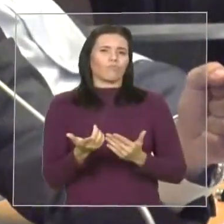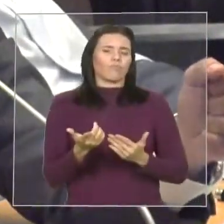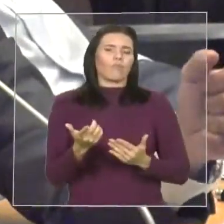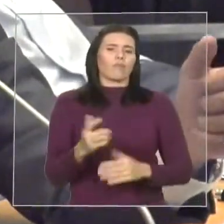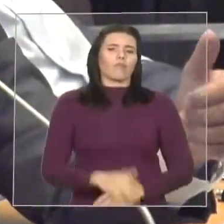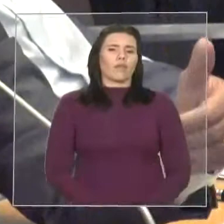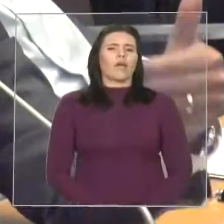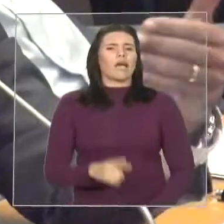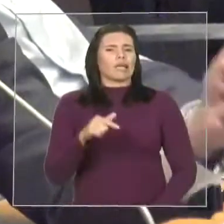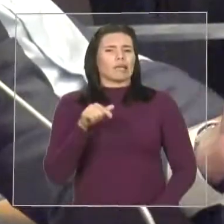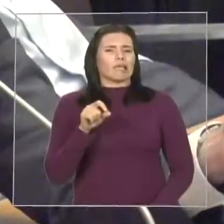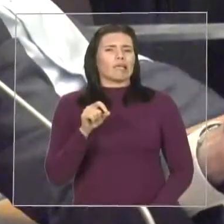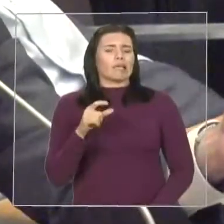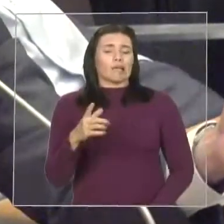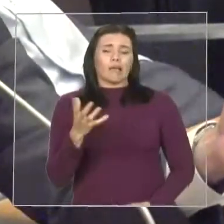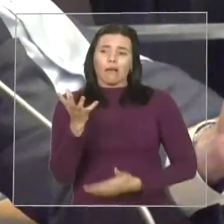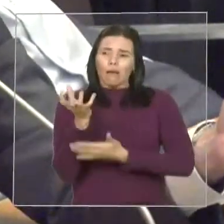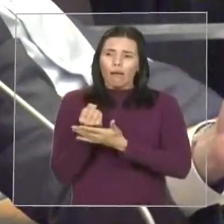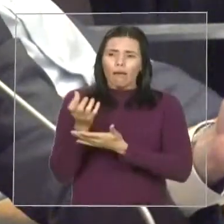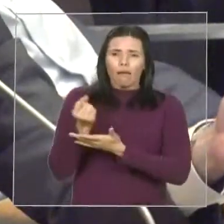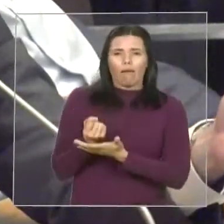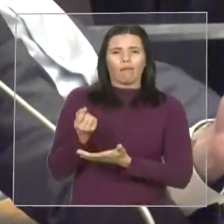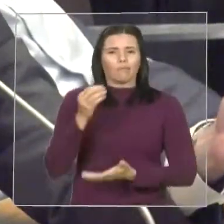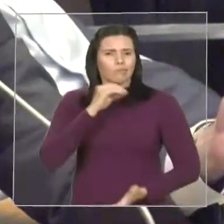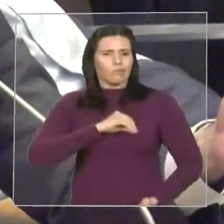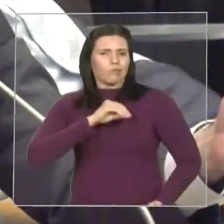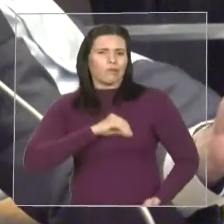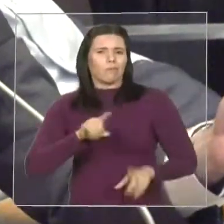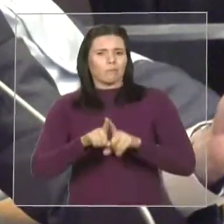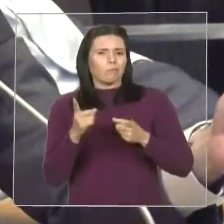governador, essa lista dos fantasmas.